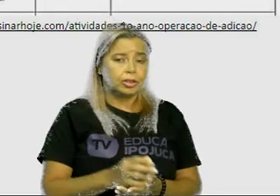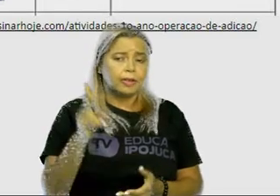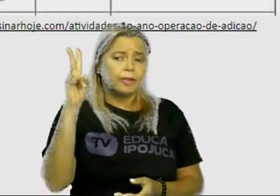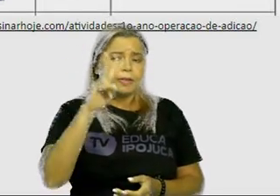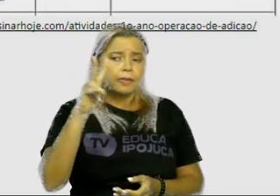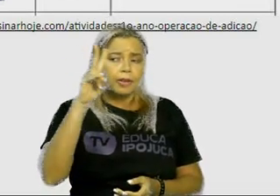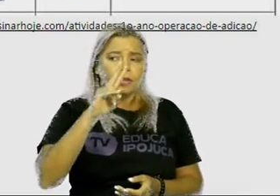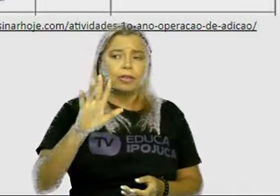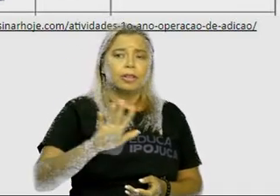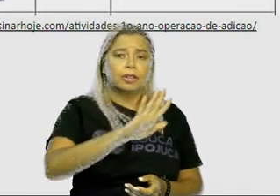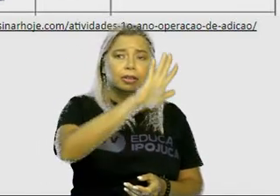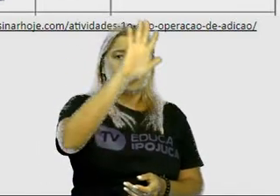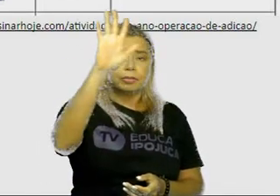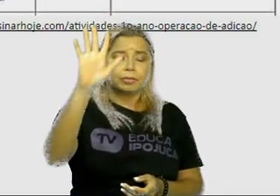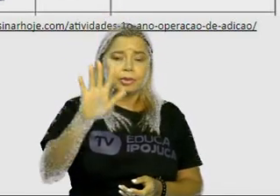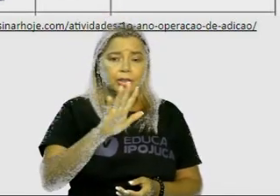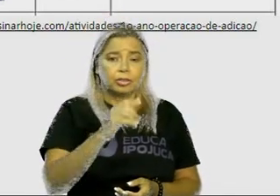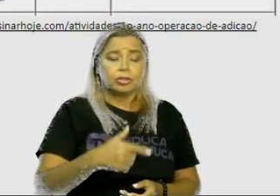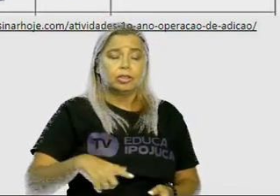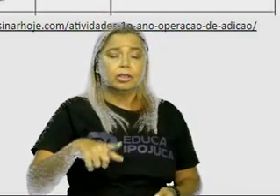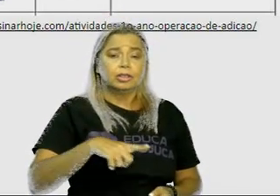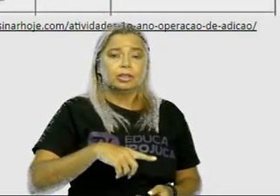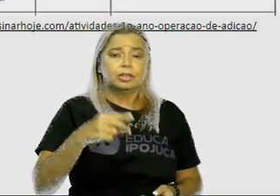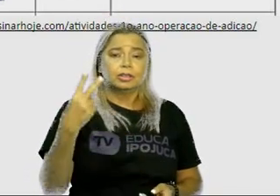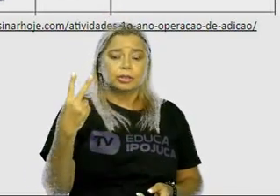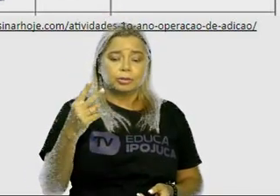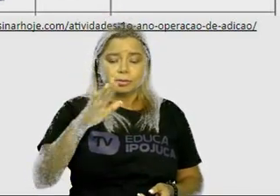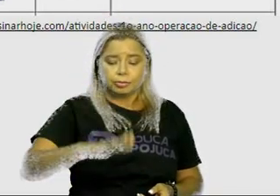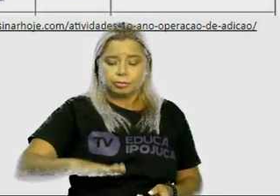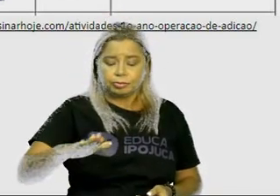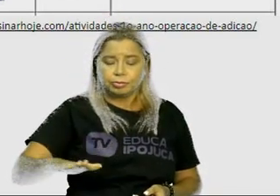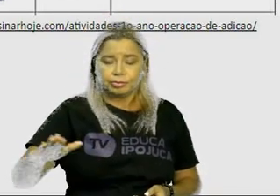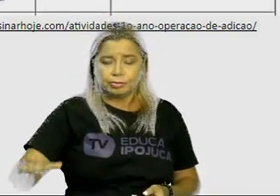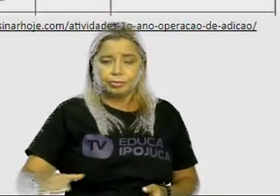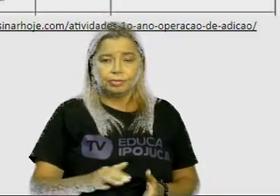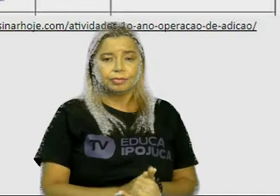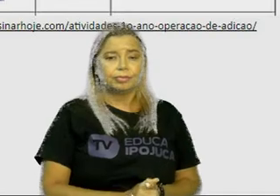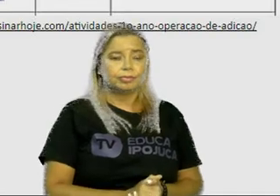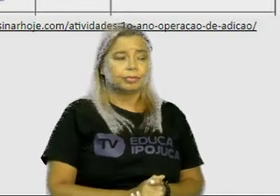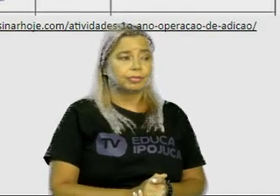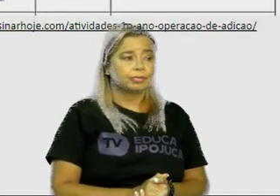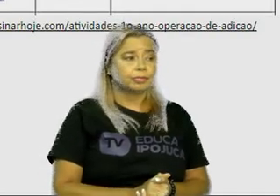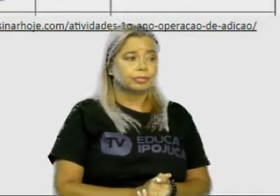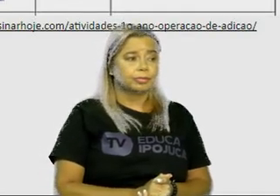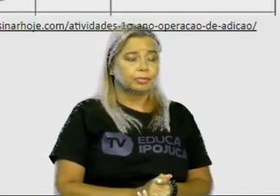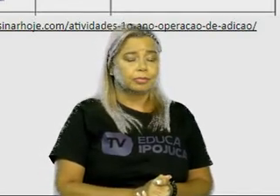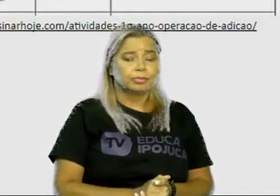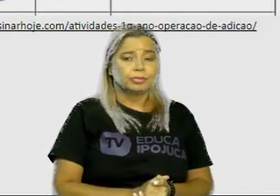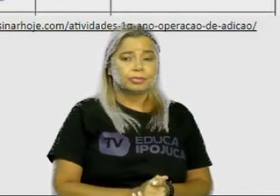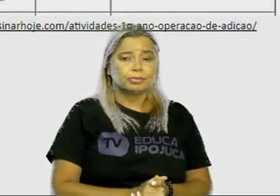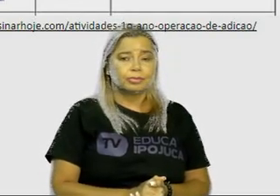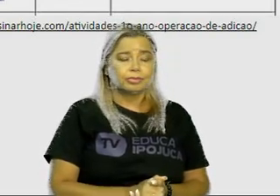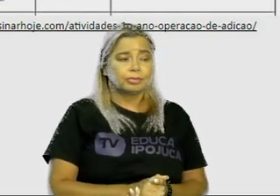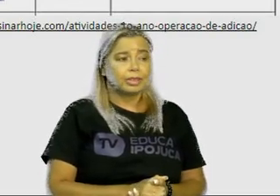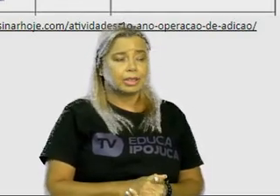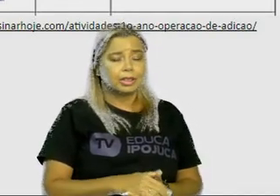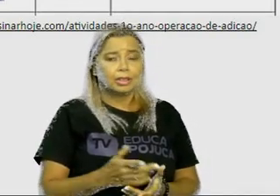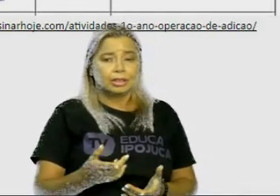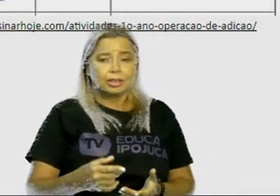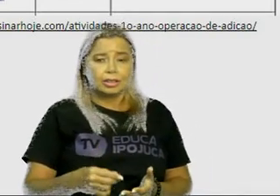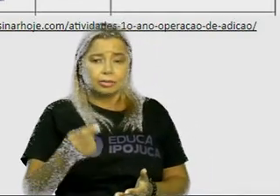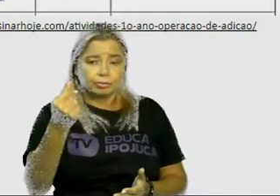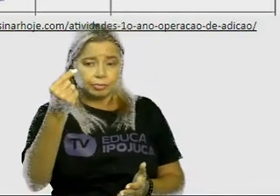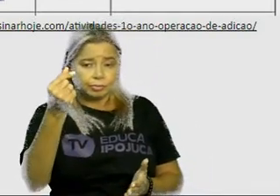imagem. Temos duas crianças, Lucas e Paulo. E temos o quê? Cédulas e